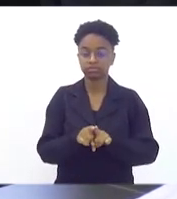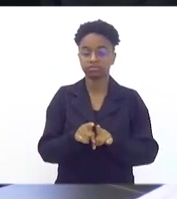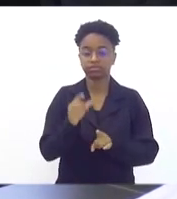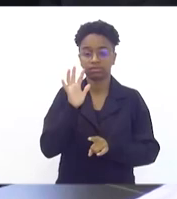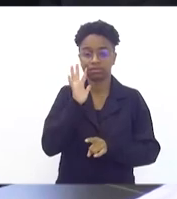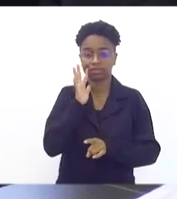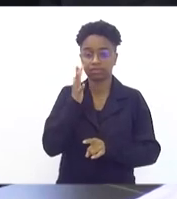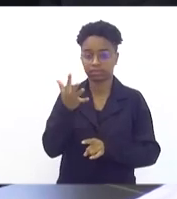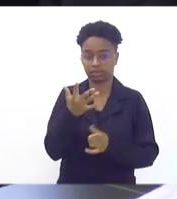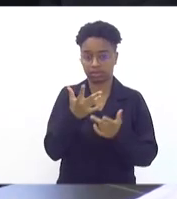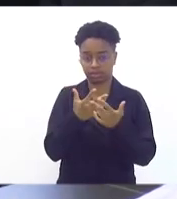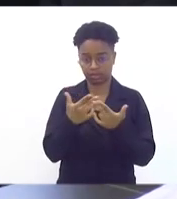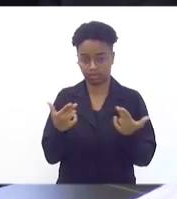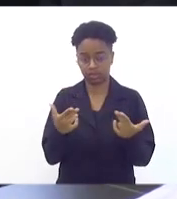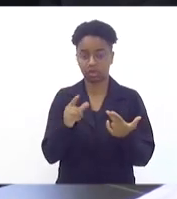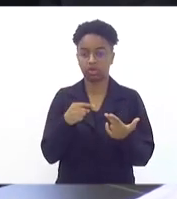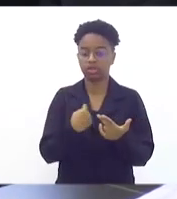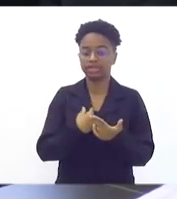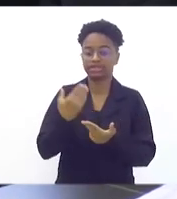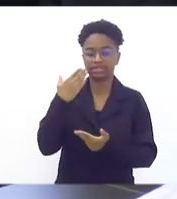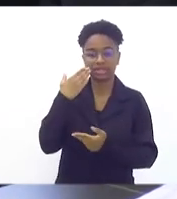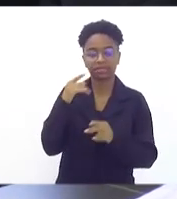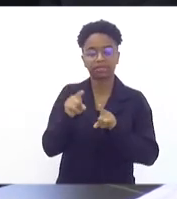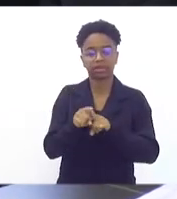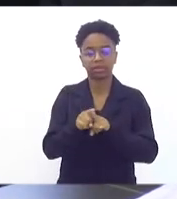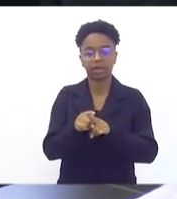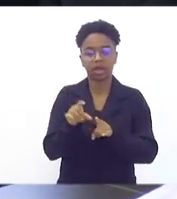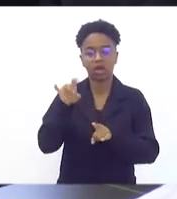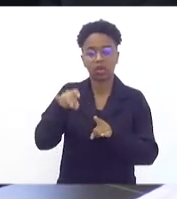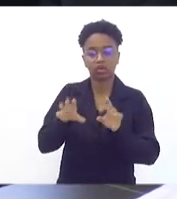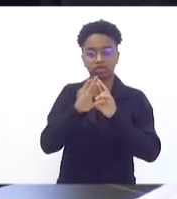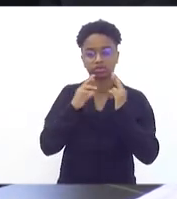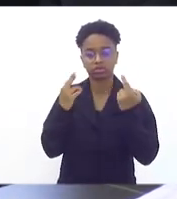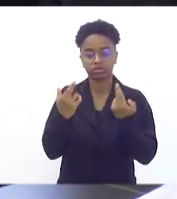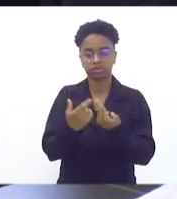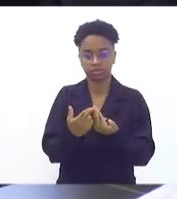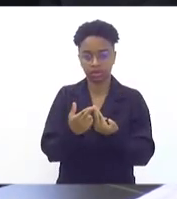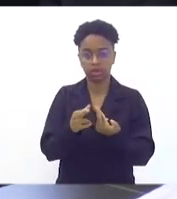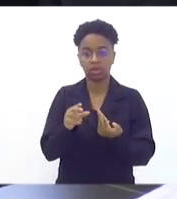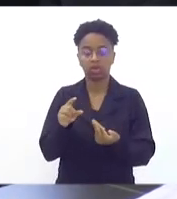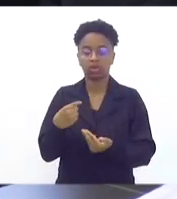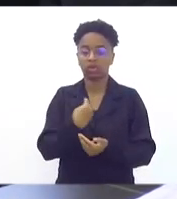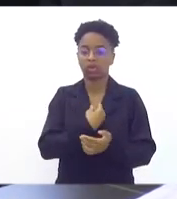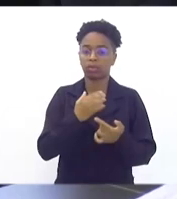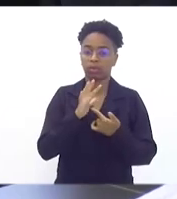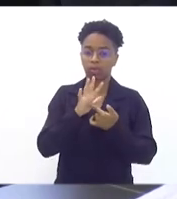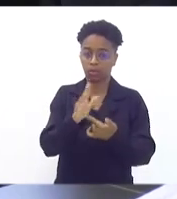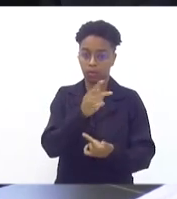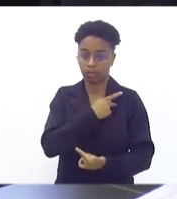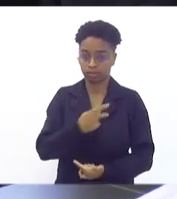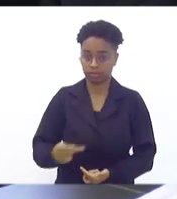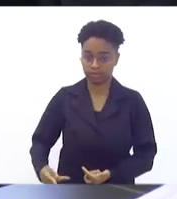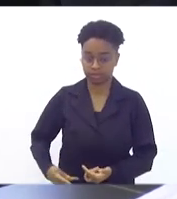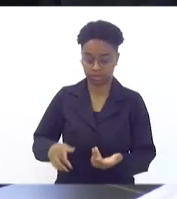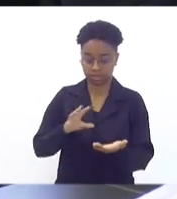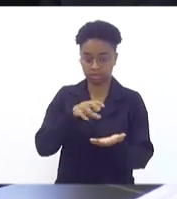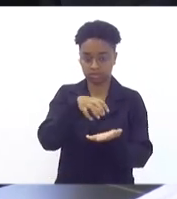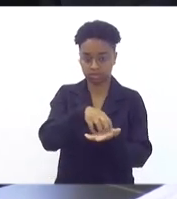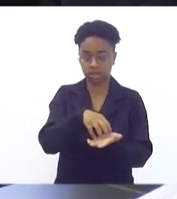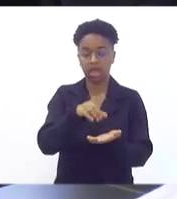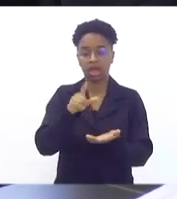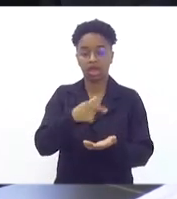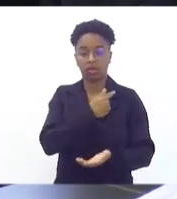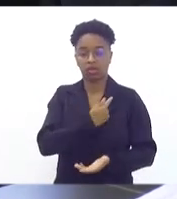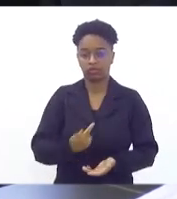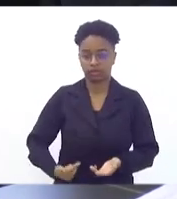que revelamos inclusive na última sentada que a presidência da autarquia ela é designada pelo